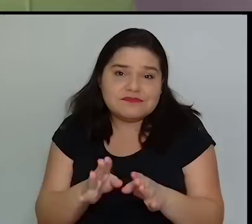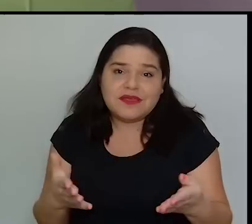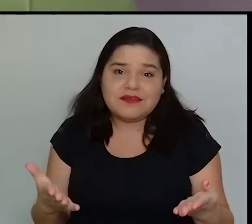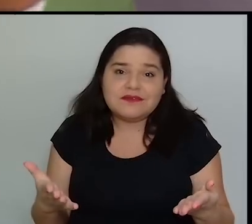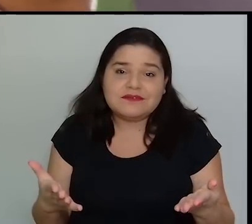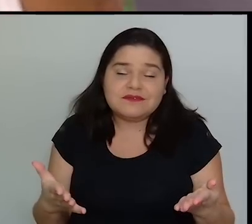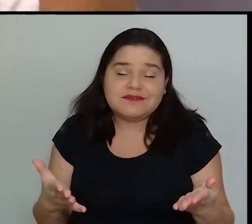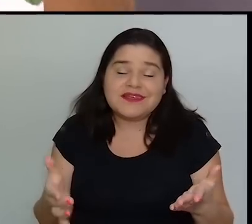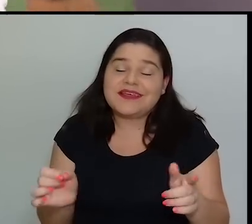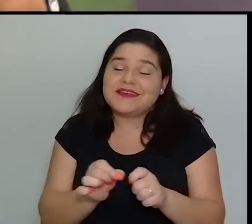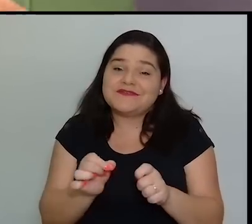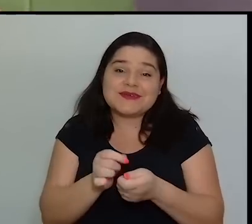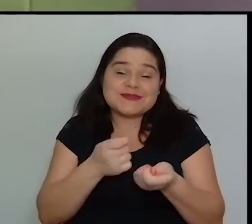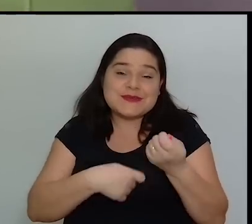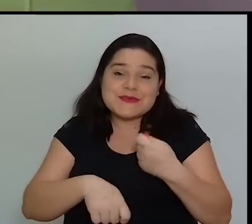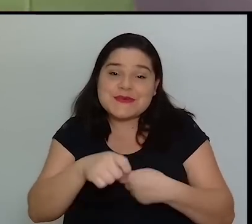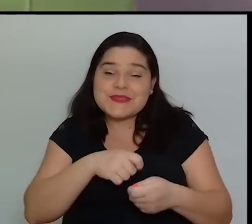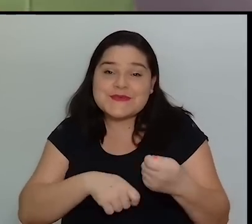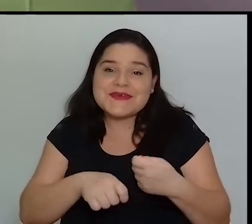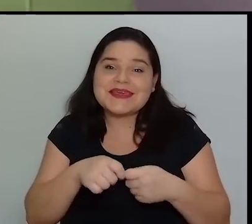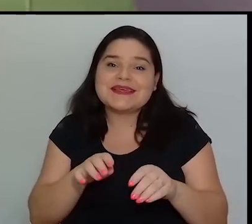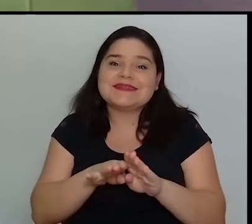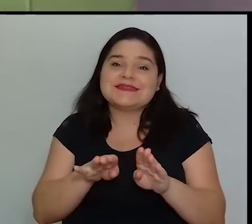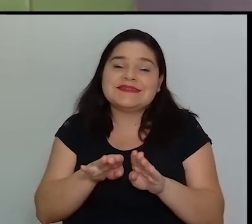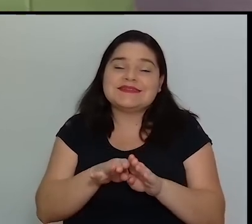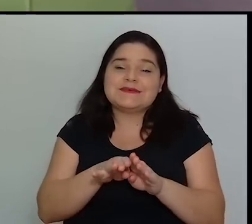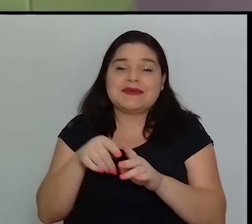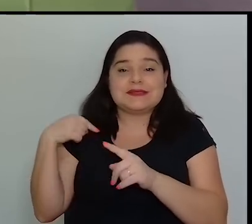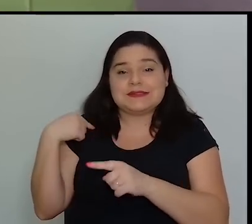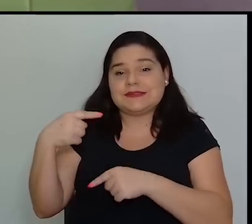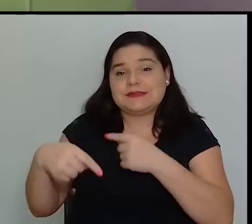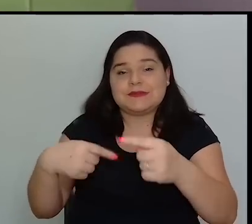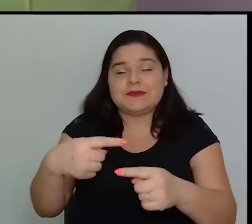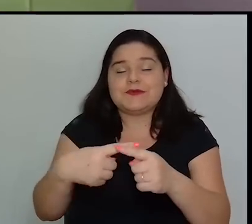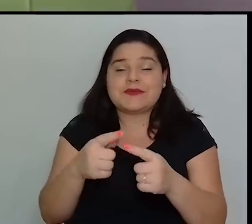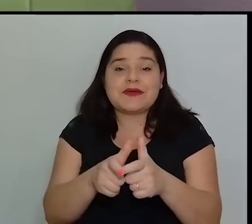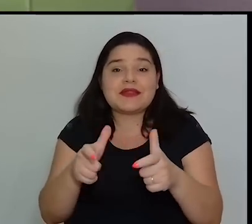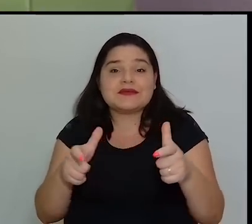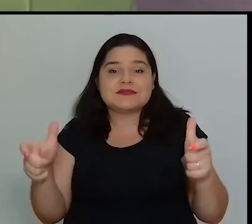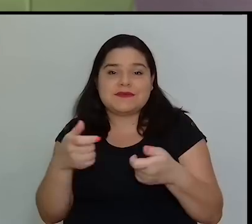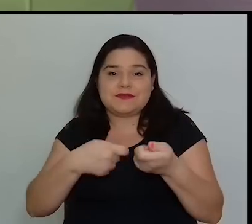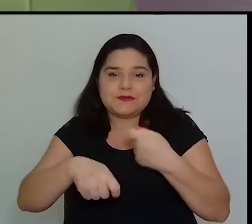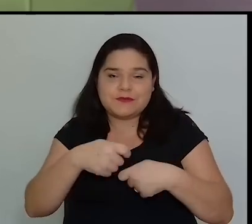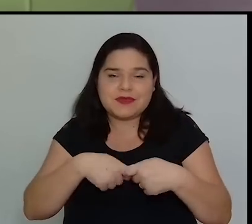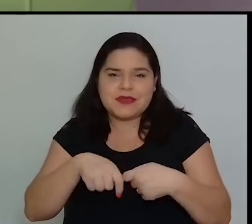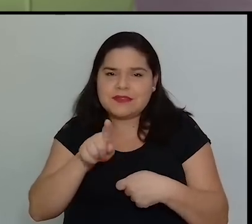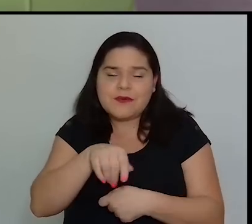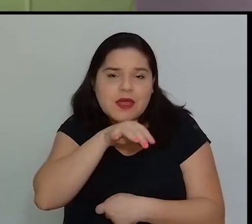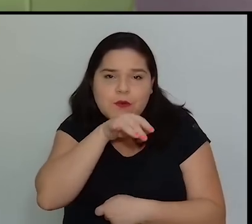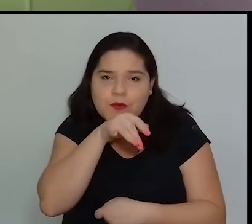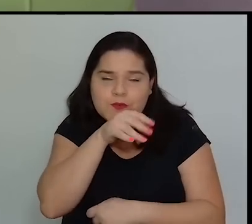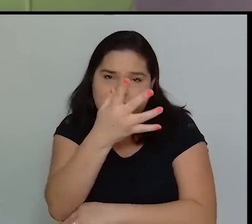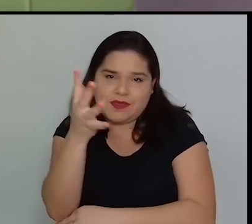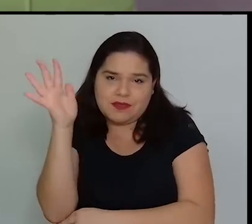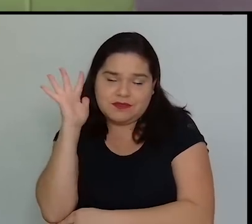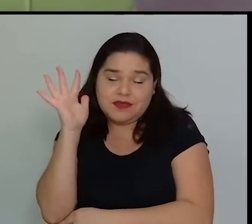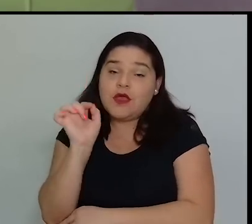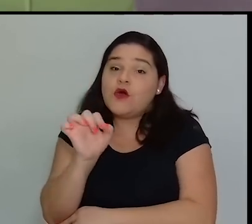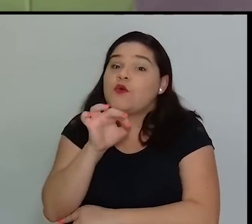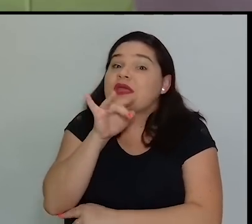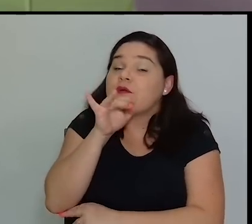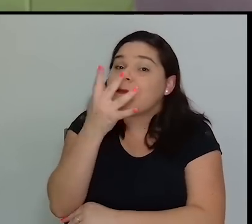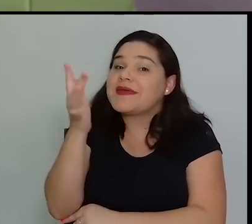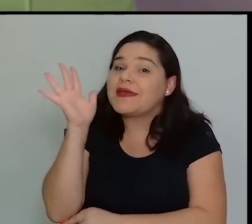faz com que economia ao mesmo tempo ter um circule porque o crescimento da economia não é ruim para o meio ambiente O que é ruim para o meio ambiente